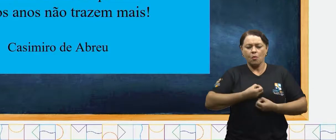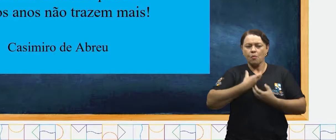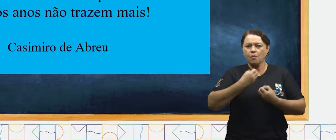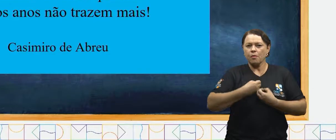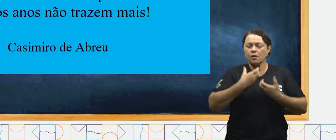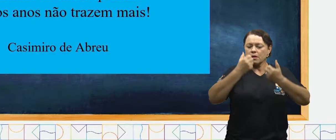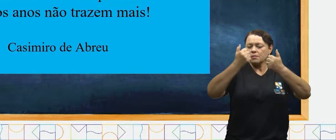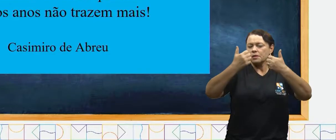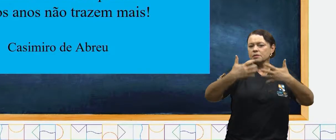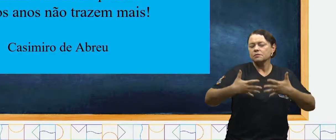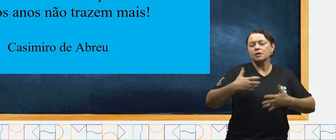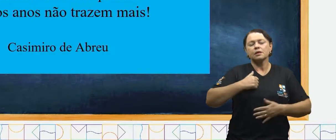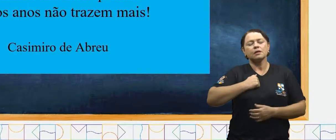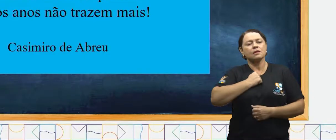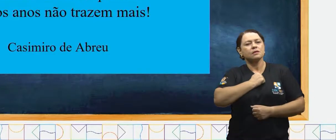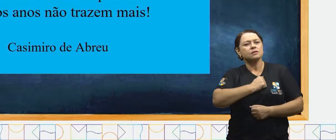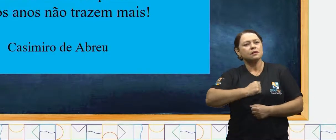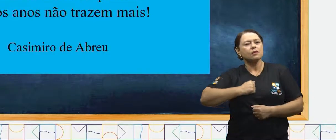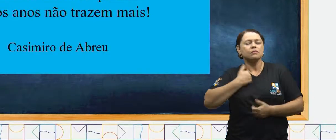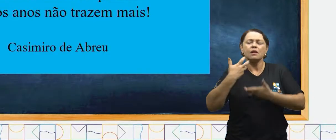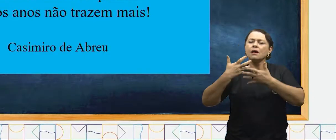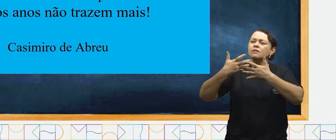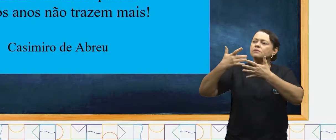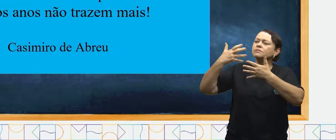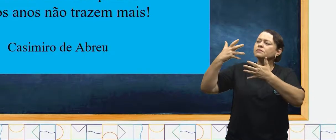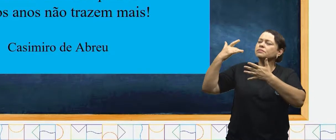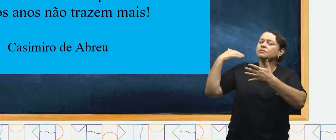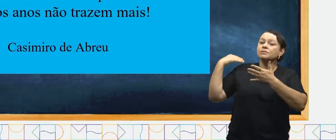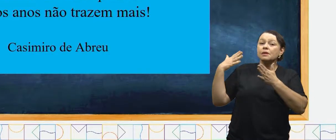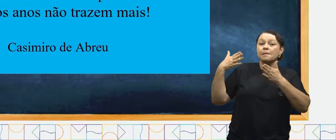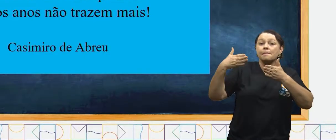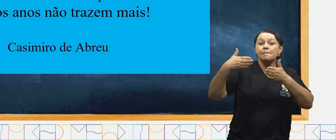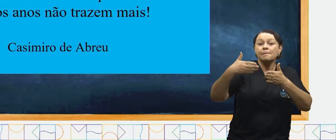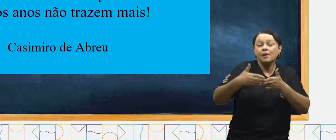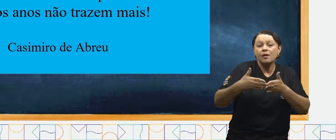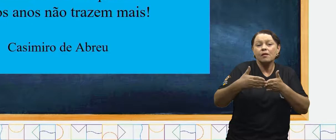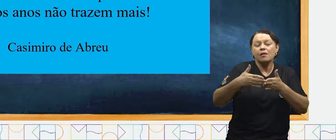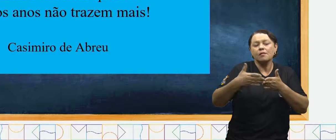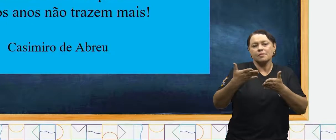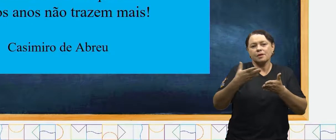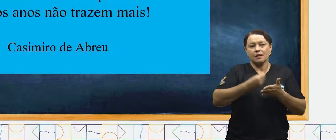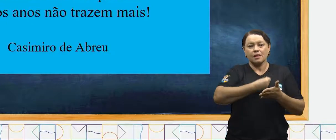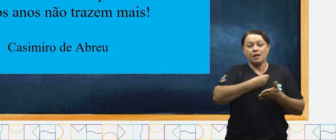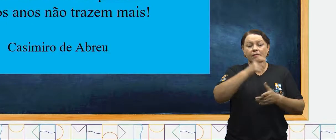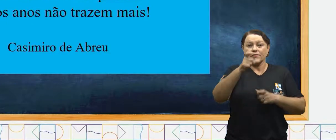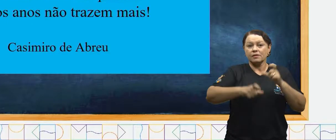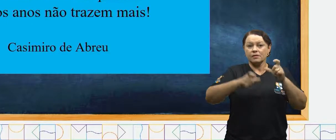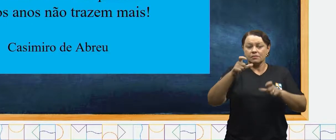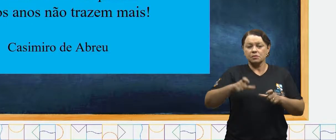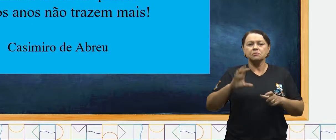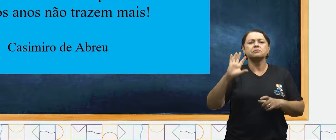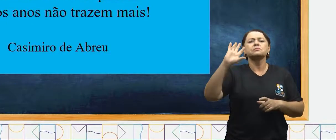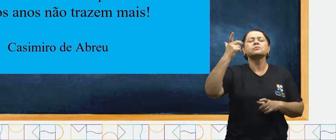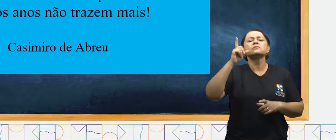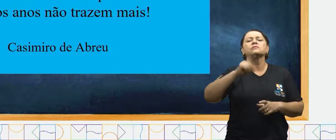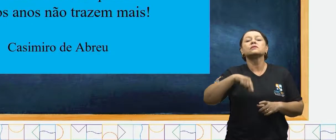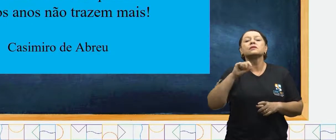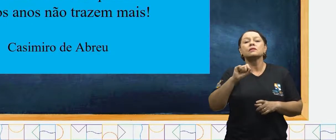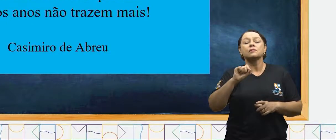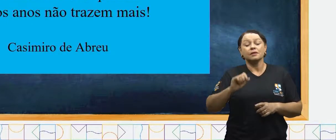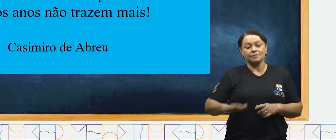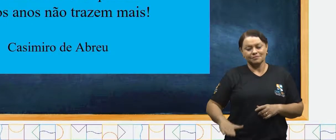uma saudade de uma época específica da vida. Que época é esta? Da